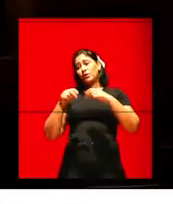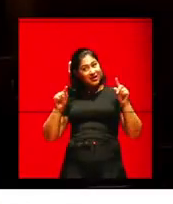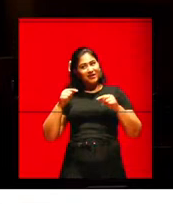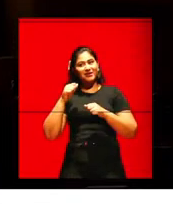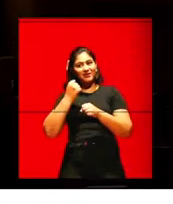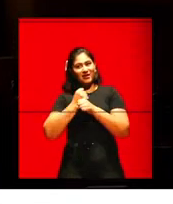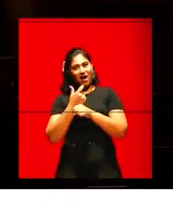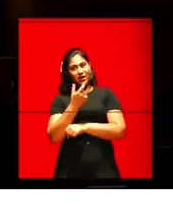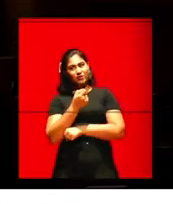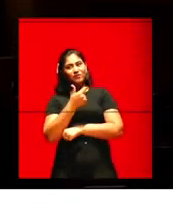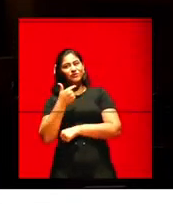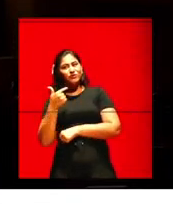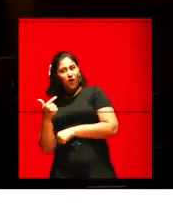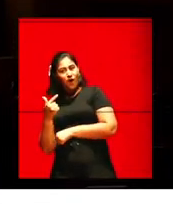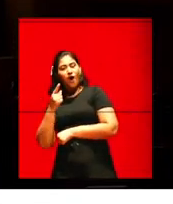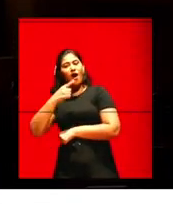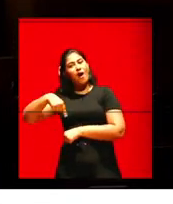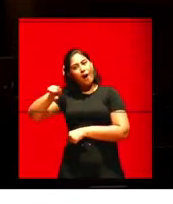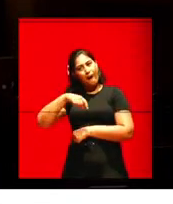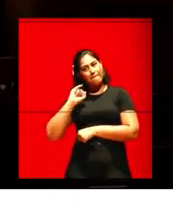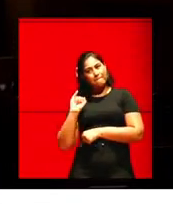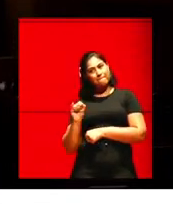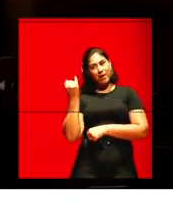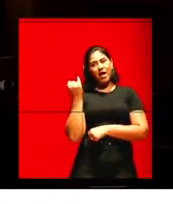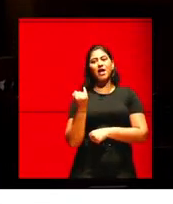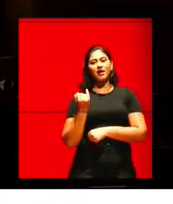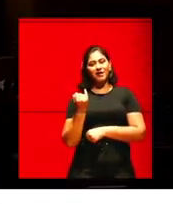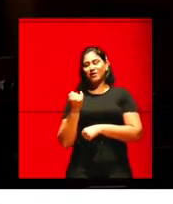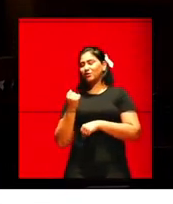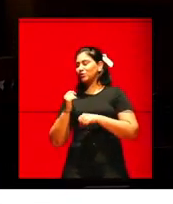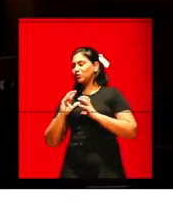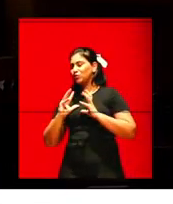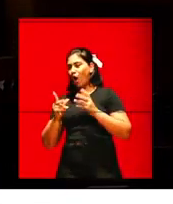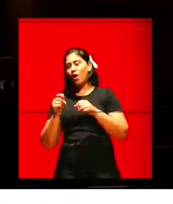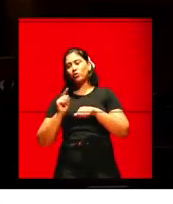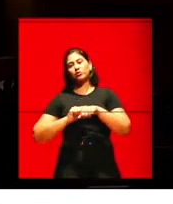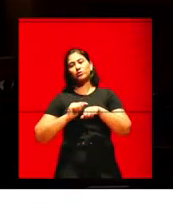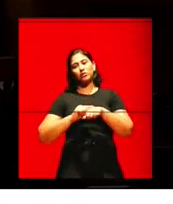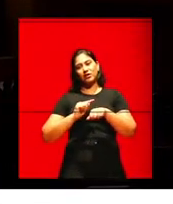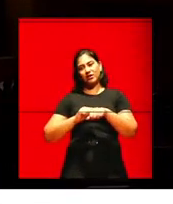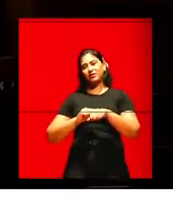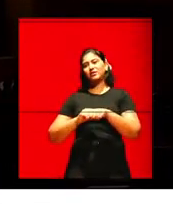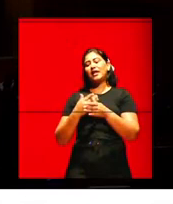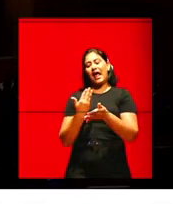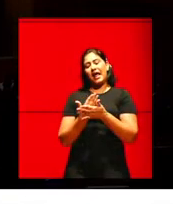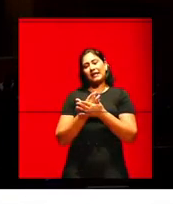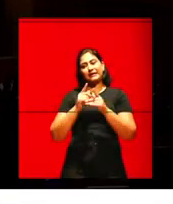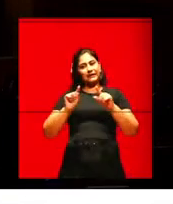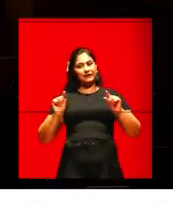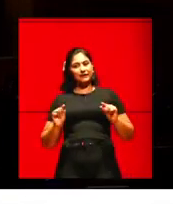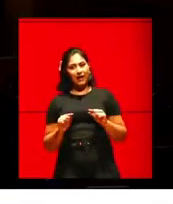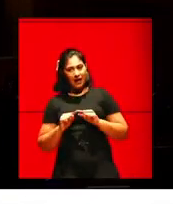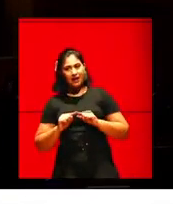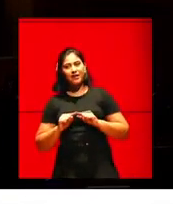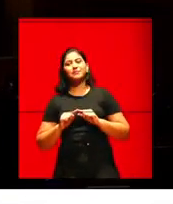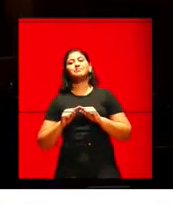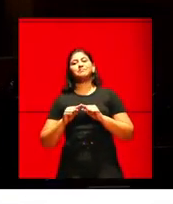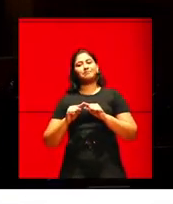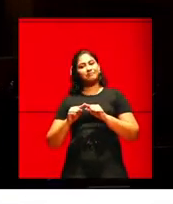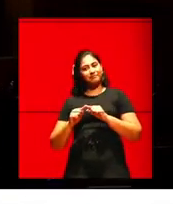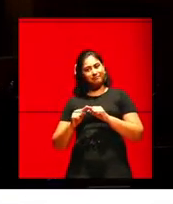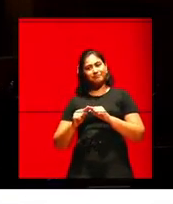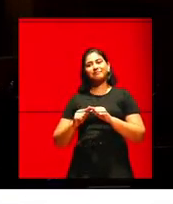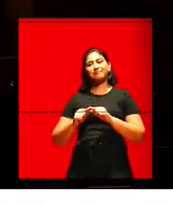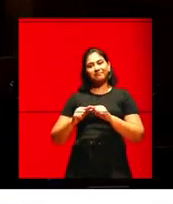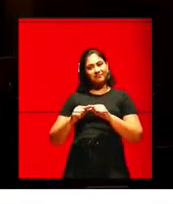que vocês precisam aproveitar todos os momentos que vocês têm em sala de aula para se preparar para